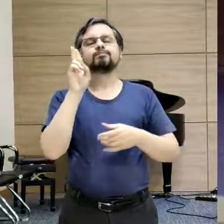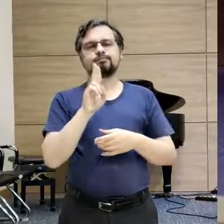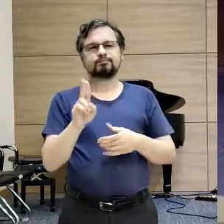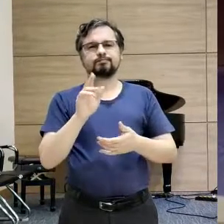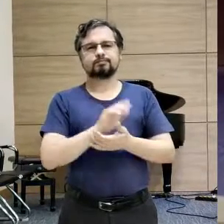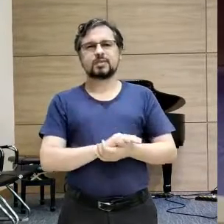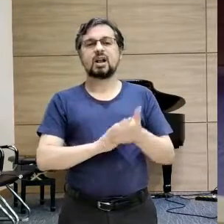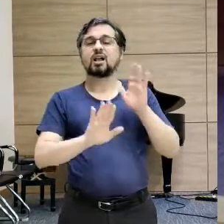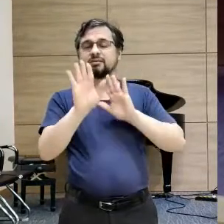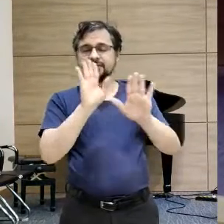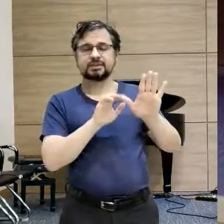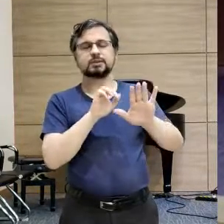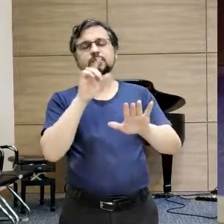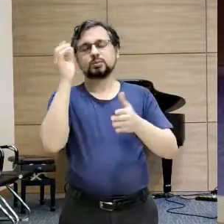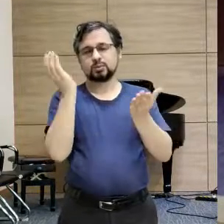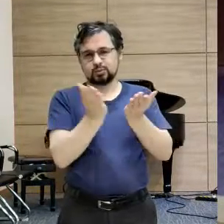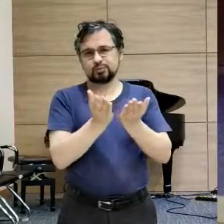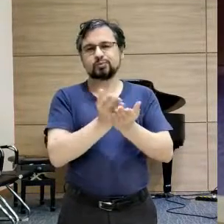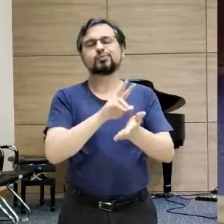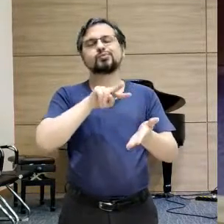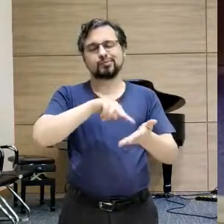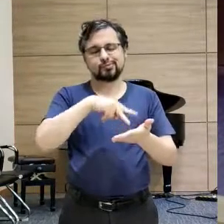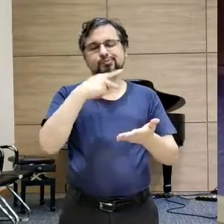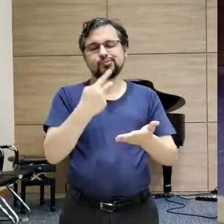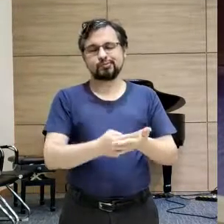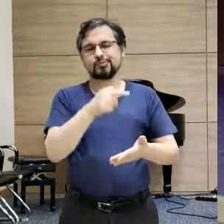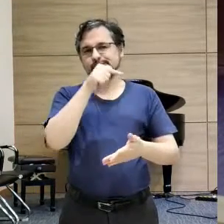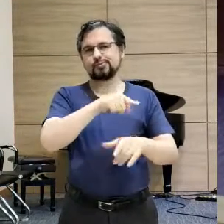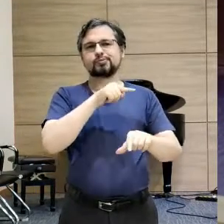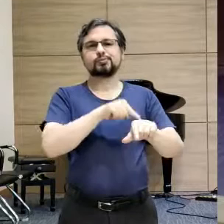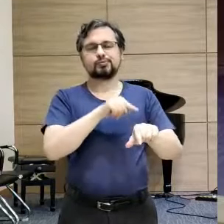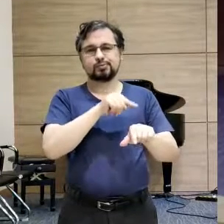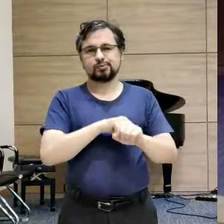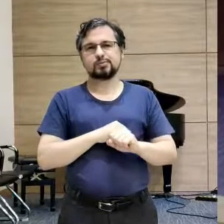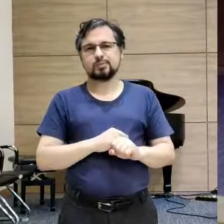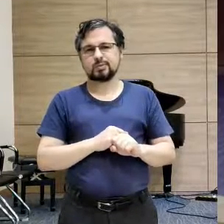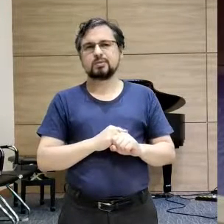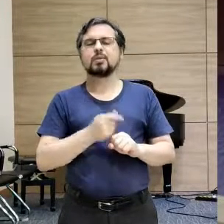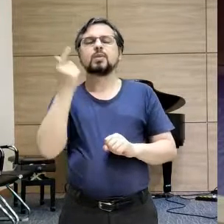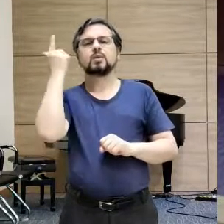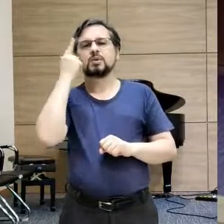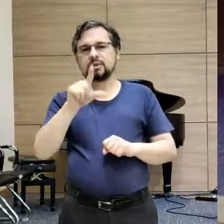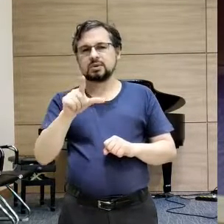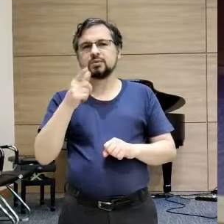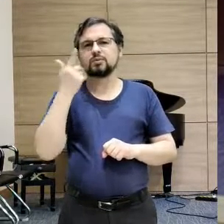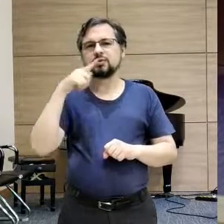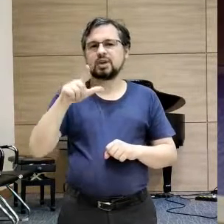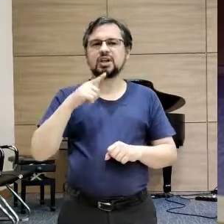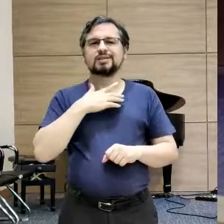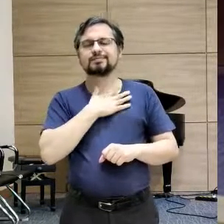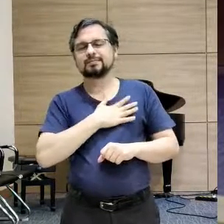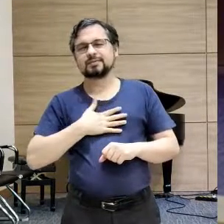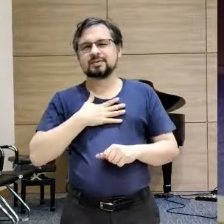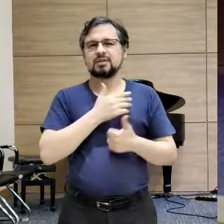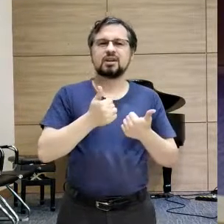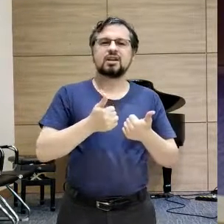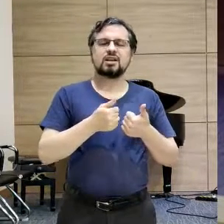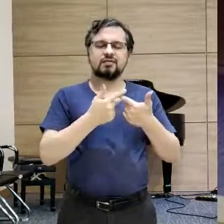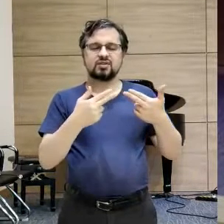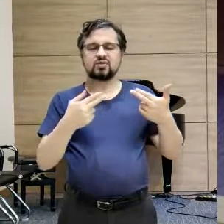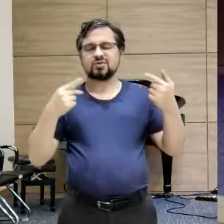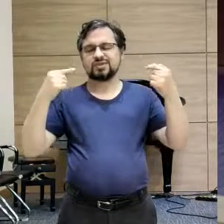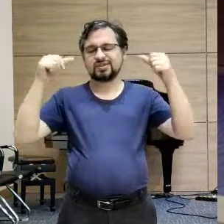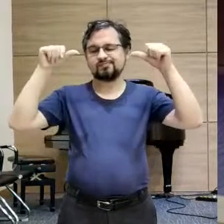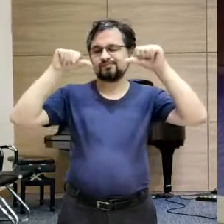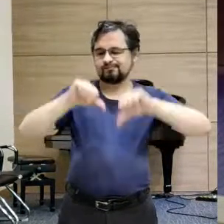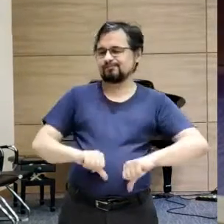muitos crentes caem nesse momento. Conquistou, vai curtir e aí faz as piores bobagens da sua vida, afrontando o